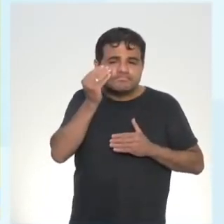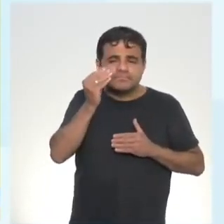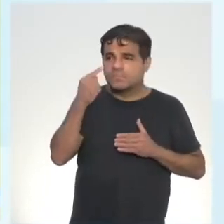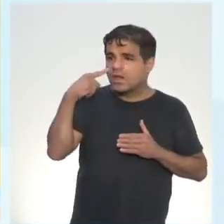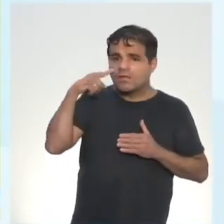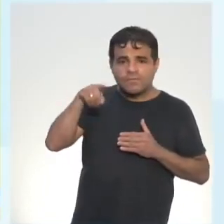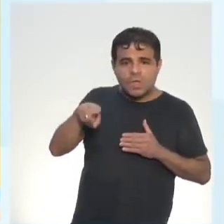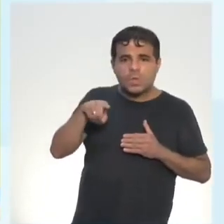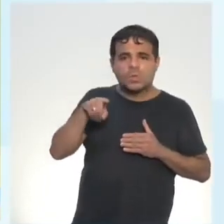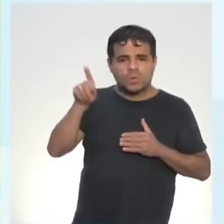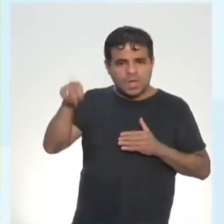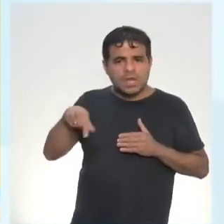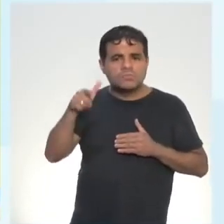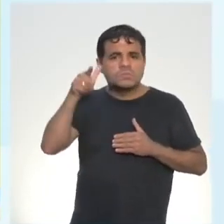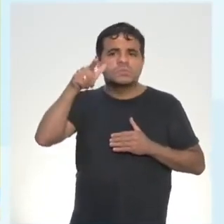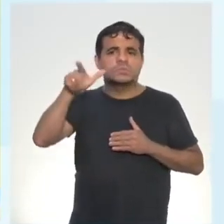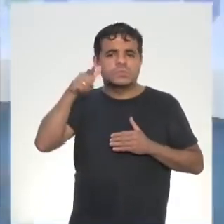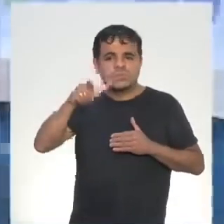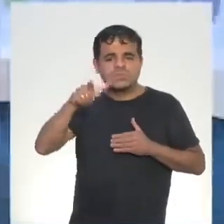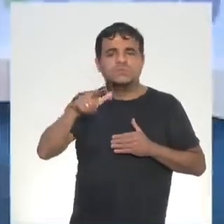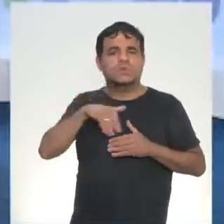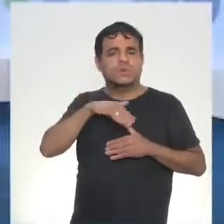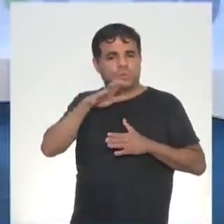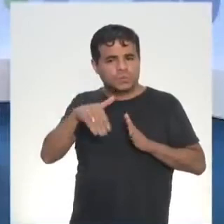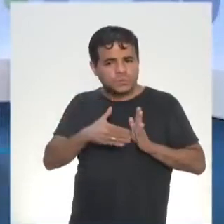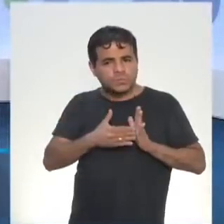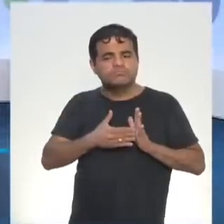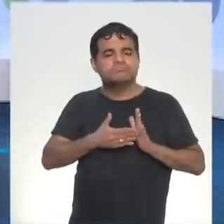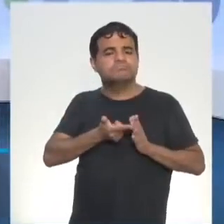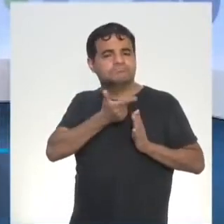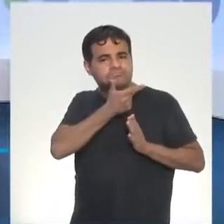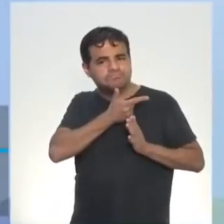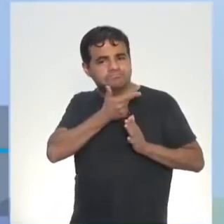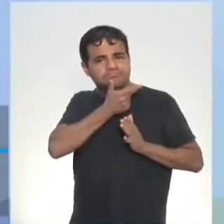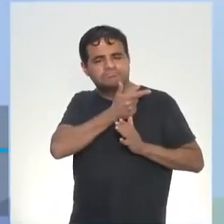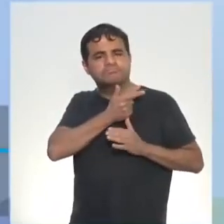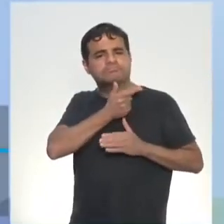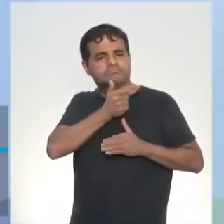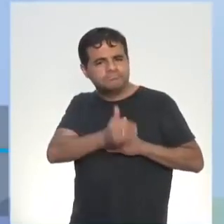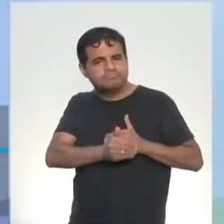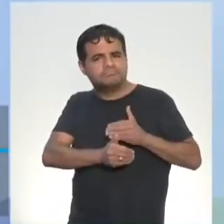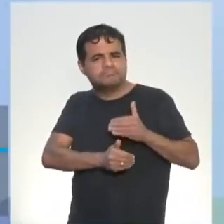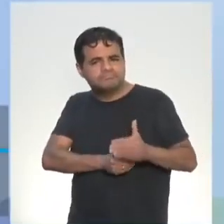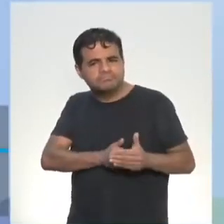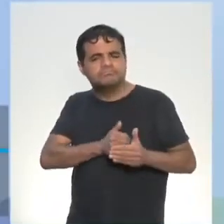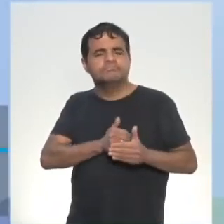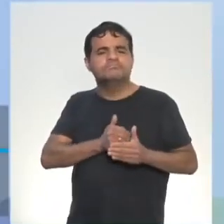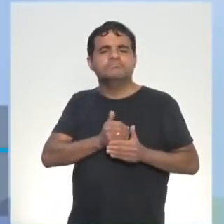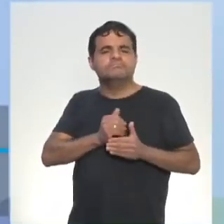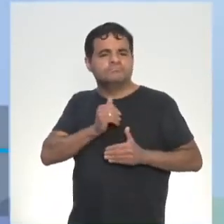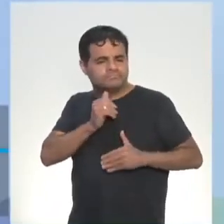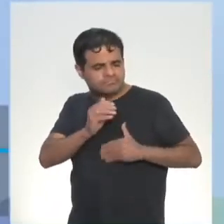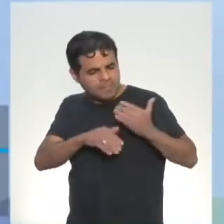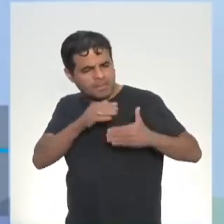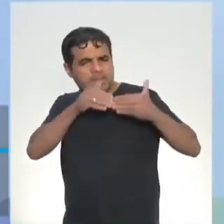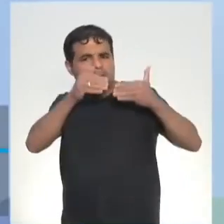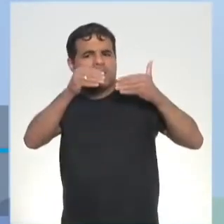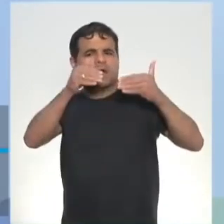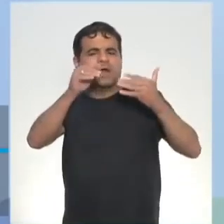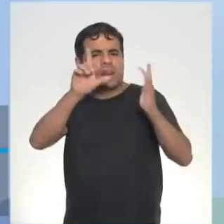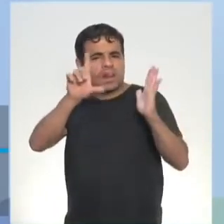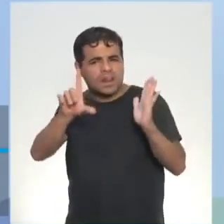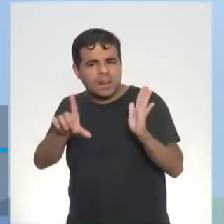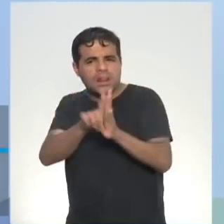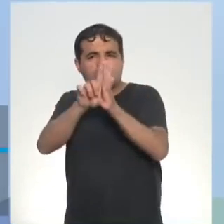que ele fez ainda, né? Exato. Apesar disso, você vê que... Exato, e com tudo isso ele conseguiu aí desenvolver essas